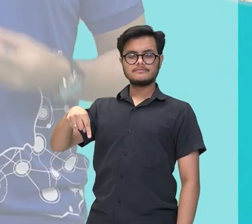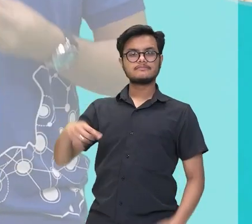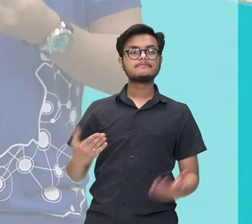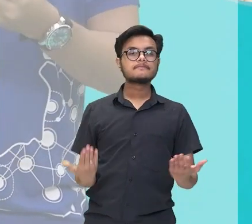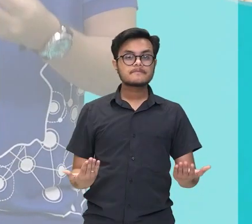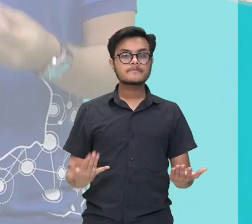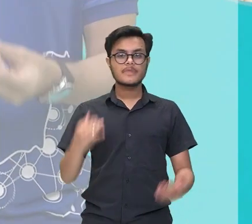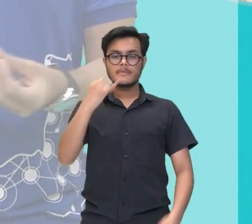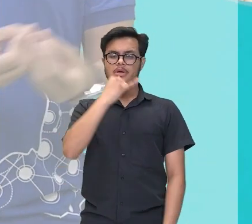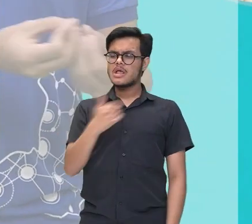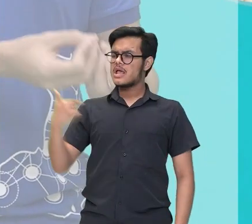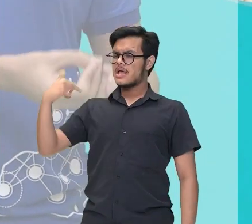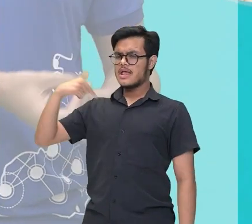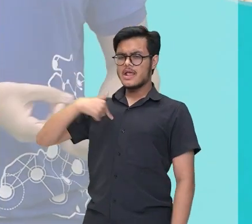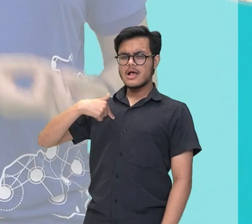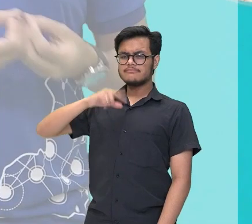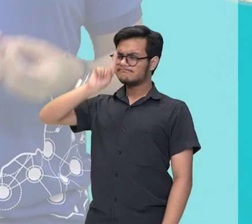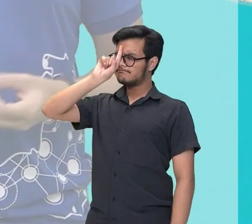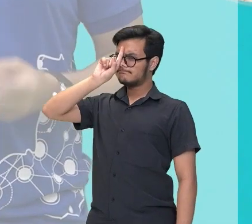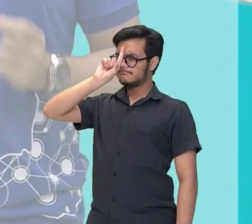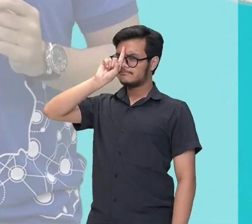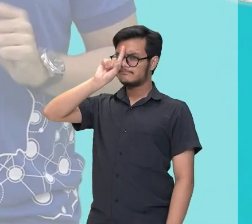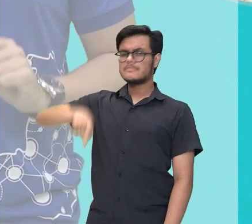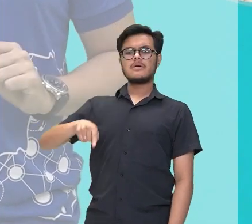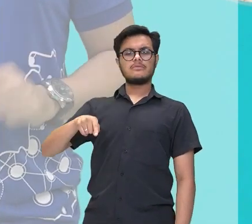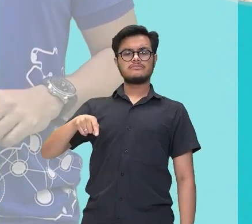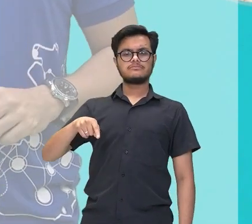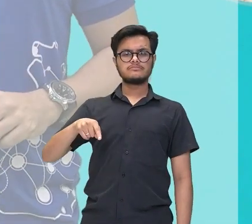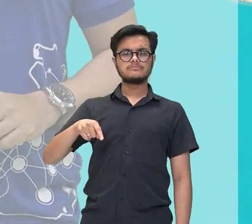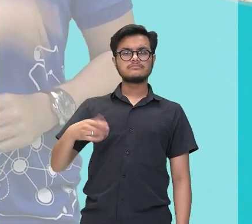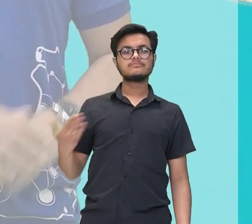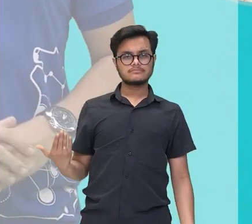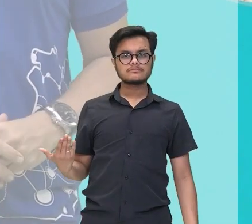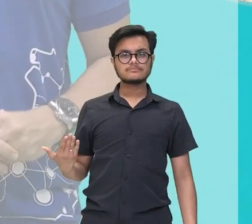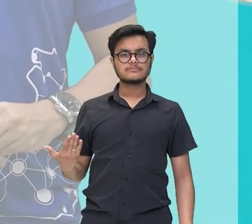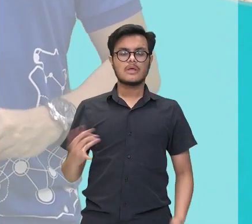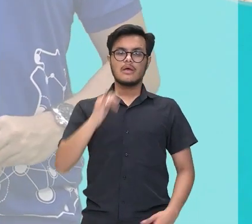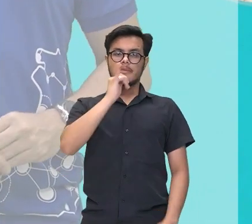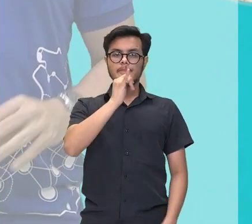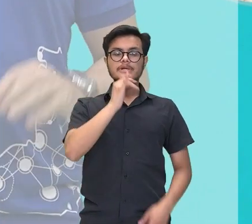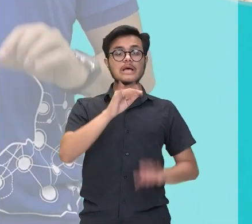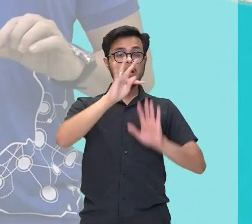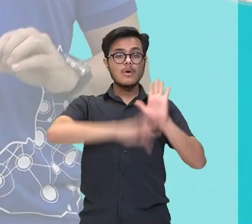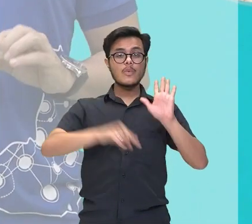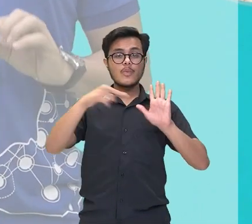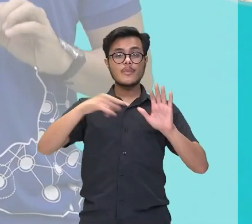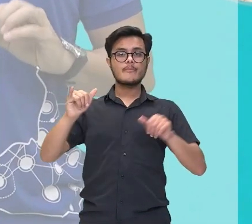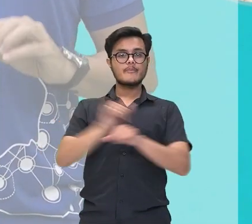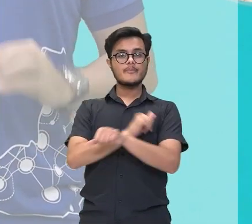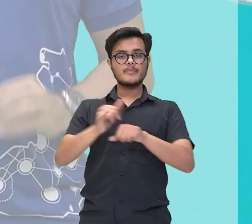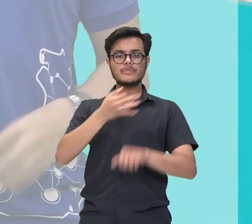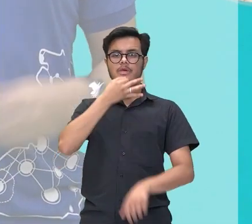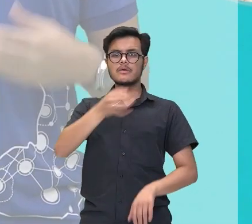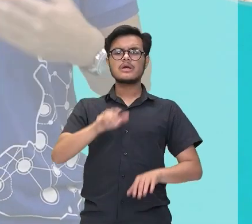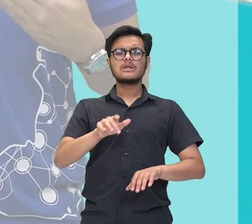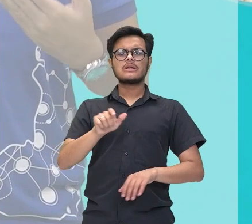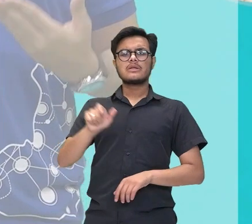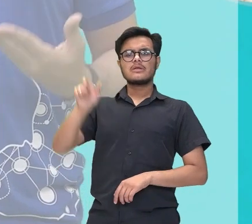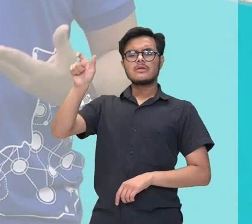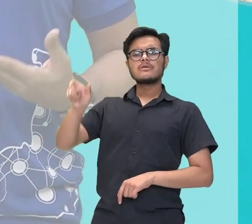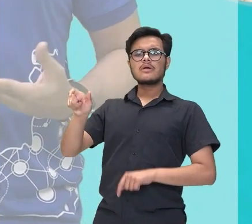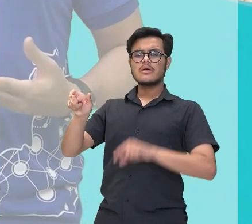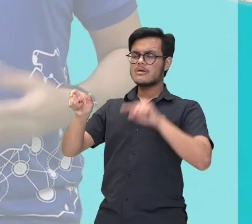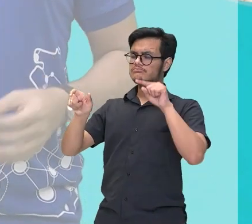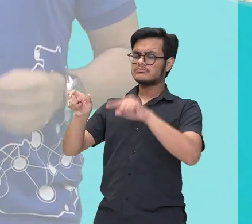uma autoridade que me ajuda a argumentar. Esse tipo de argumento consiste em citar uma autoridade num